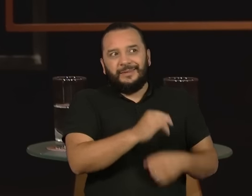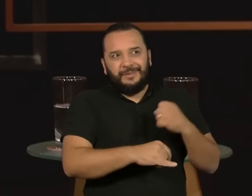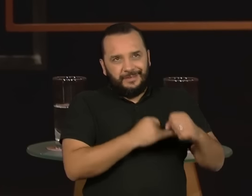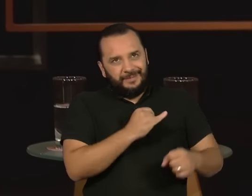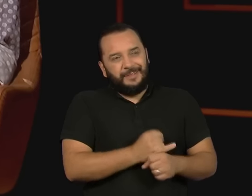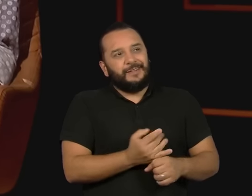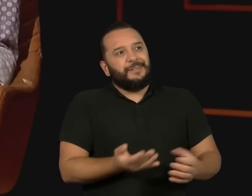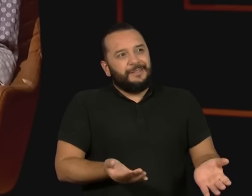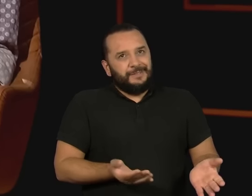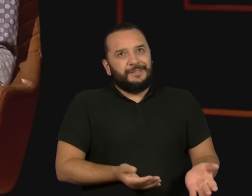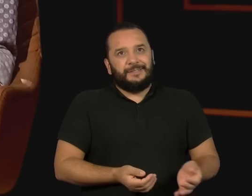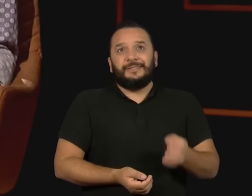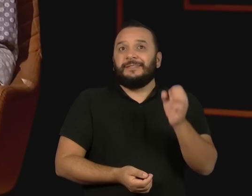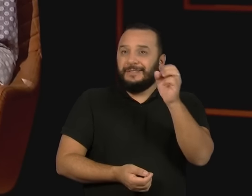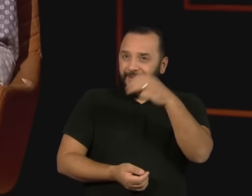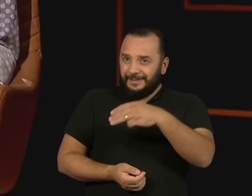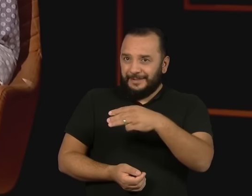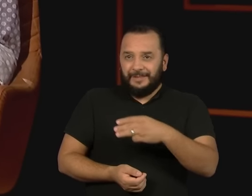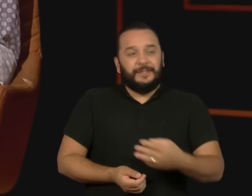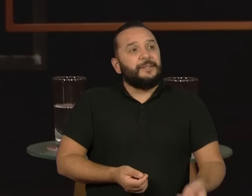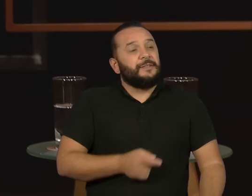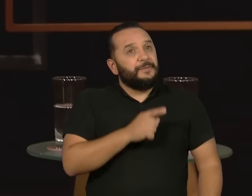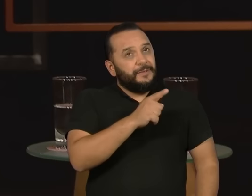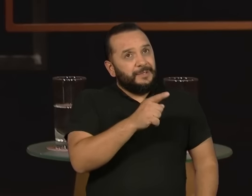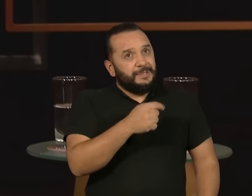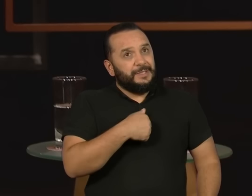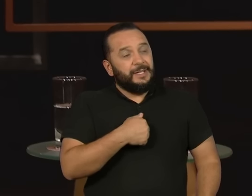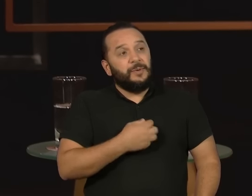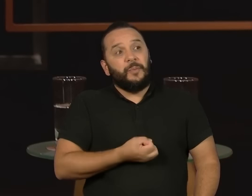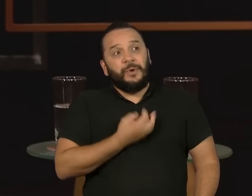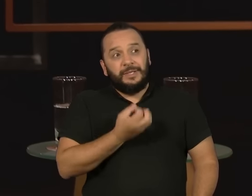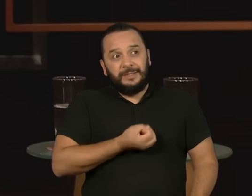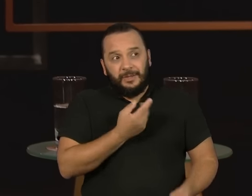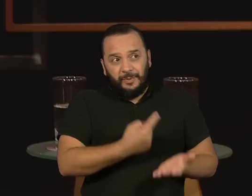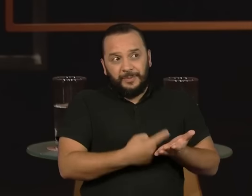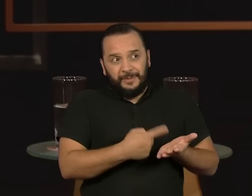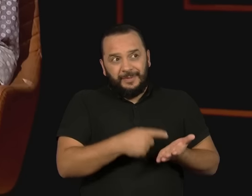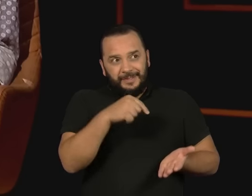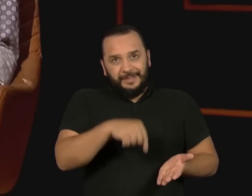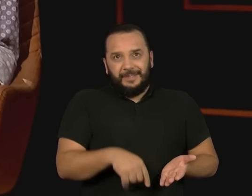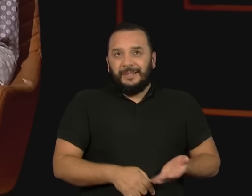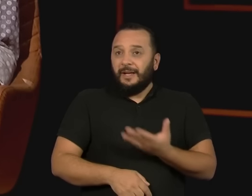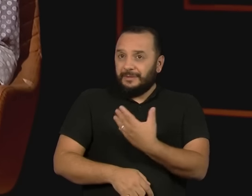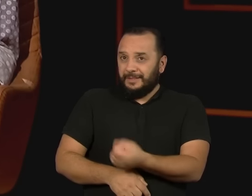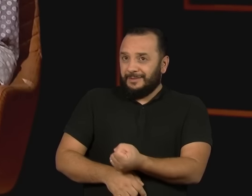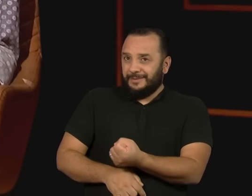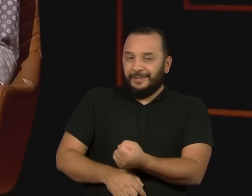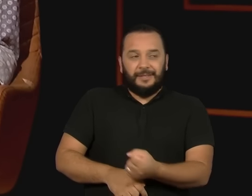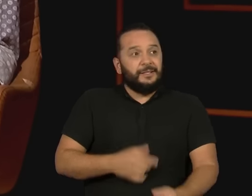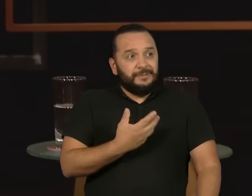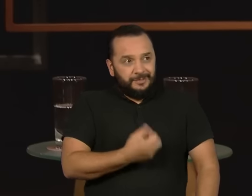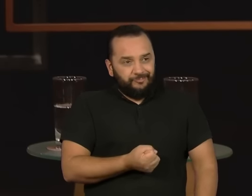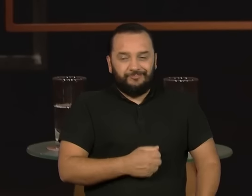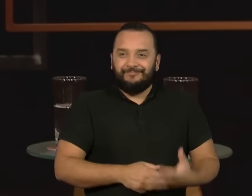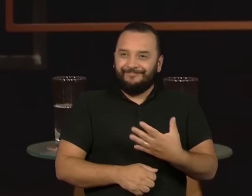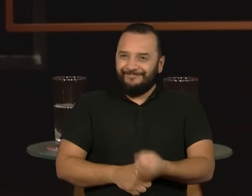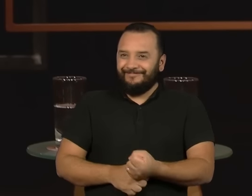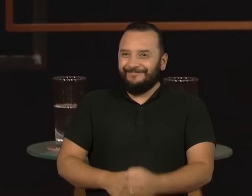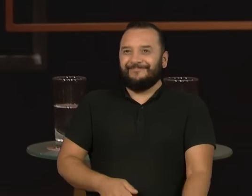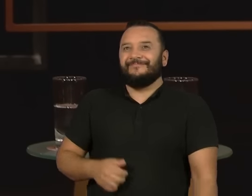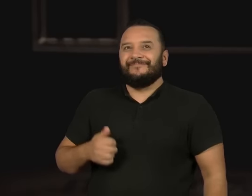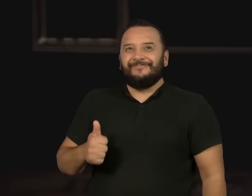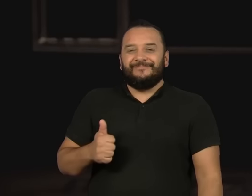internet. Ah, sim. E aí você se dispôs a declamar uma delas aqui para nós. Vamos. Tá valendo? Tá valendo. Tá valendo, então tá